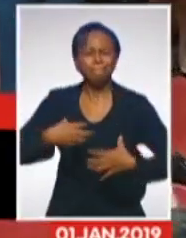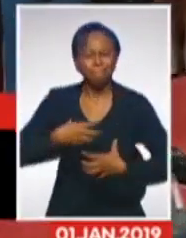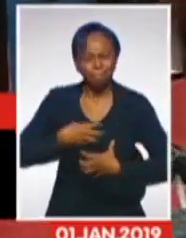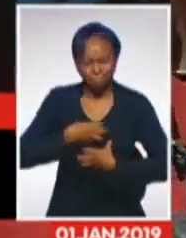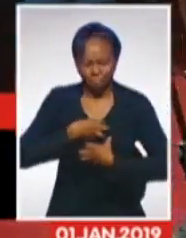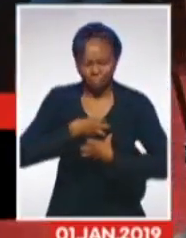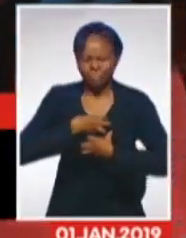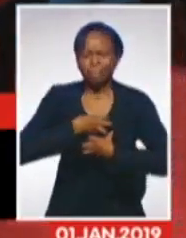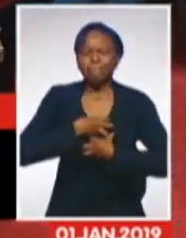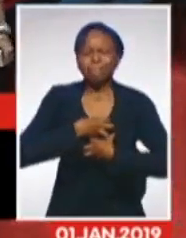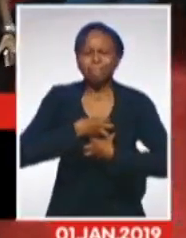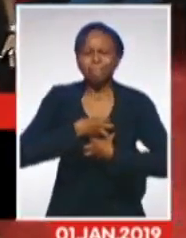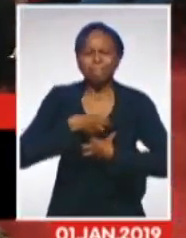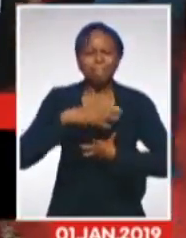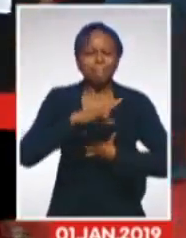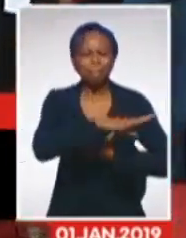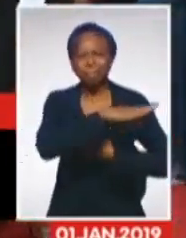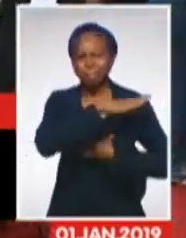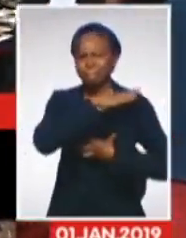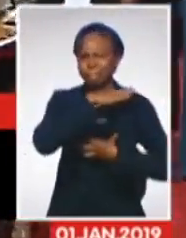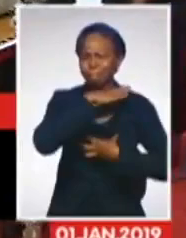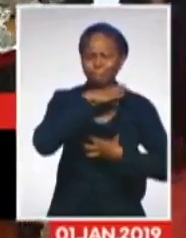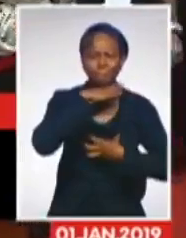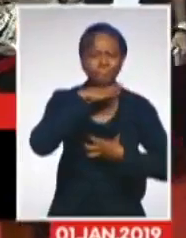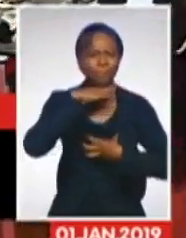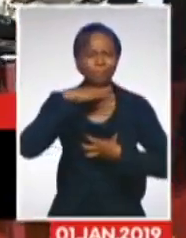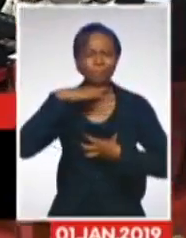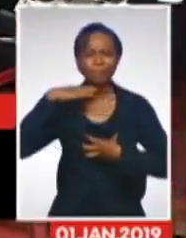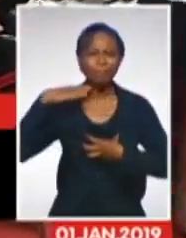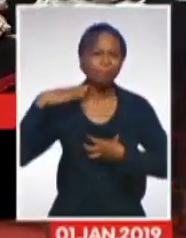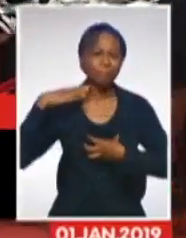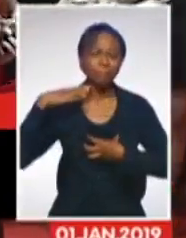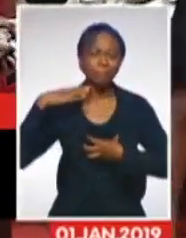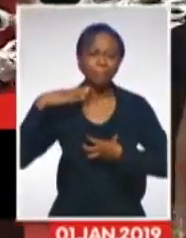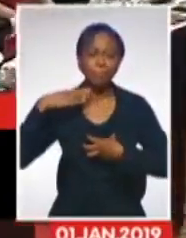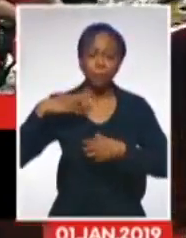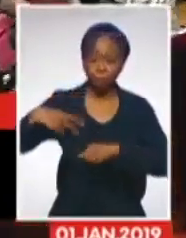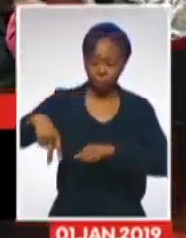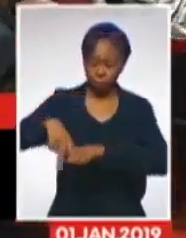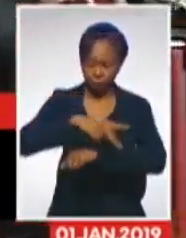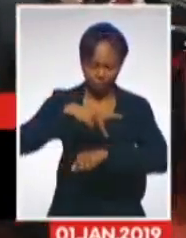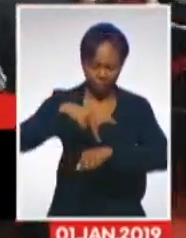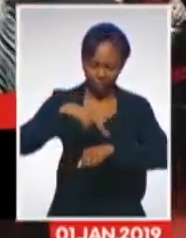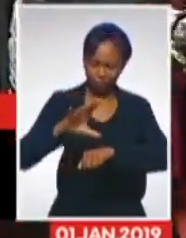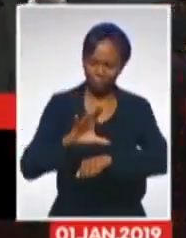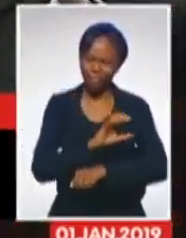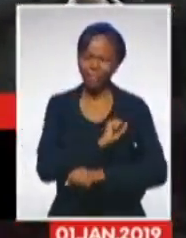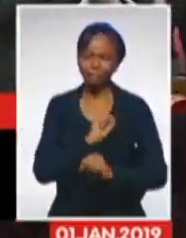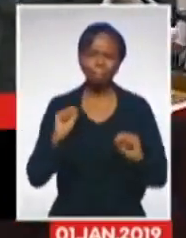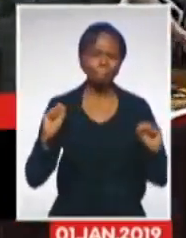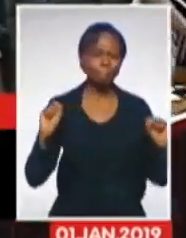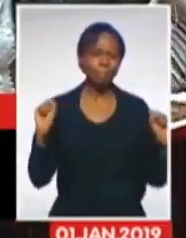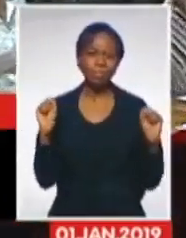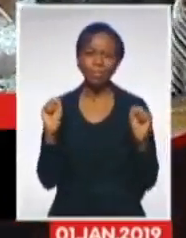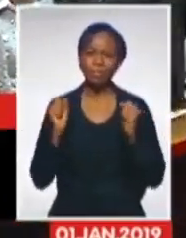desafia o nosso peito à própria morte. Ó pátria